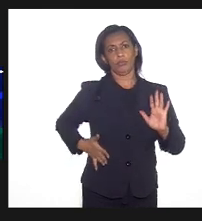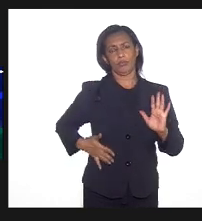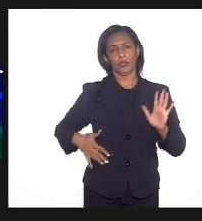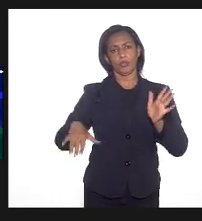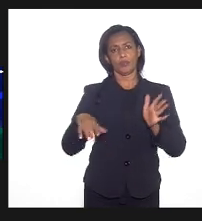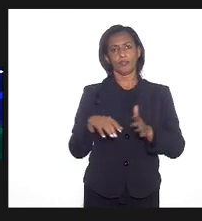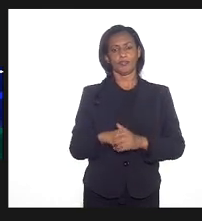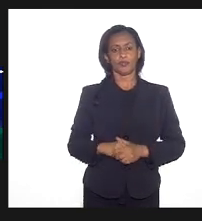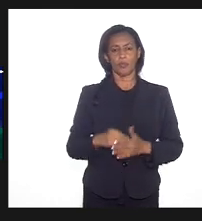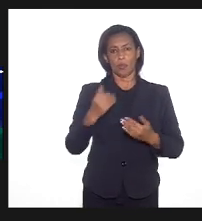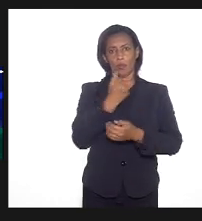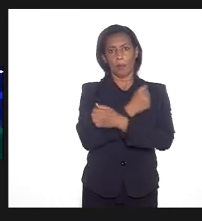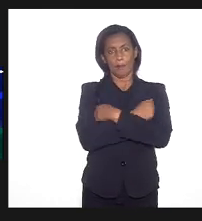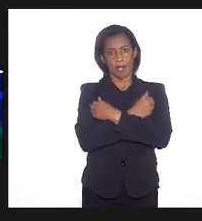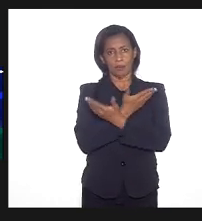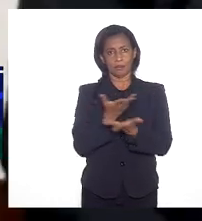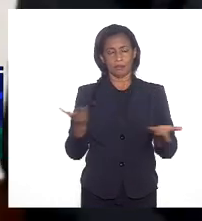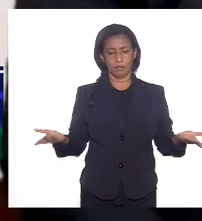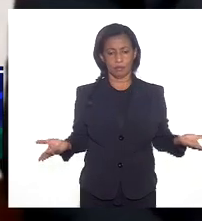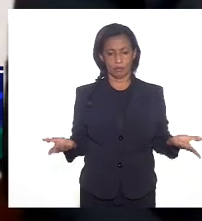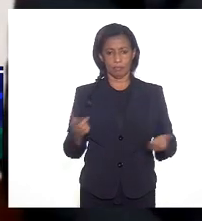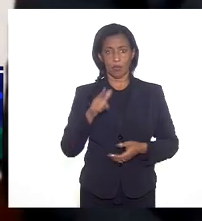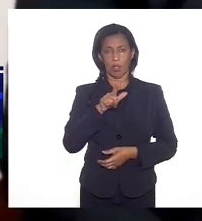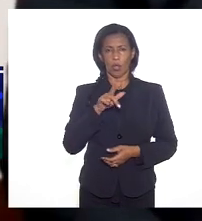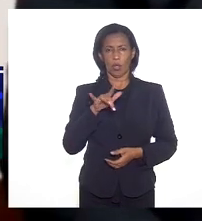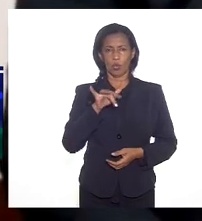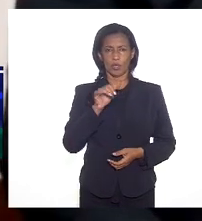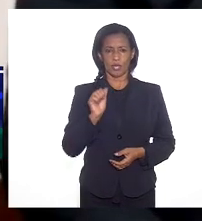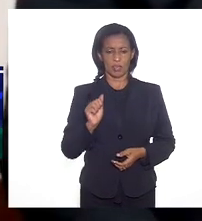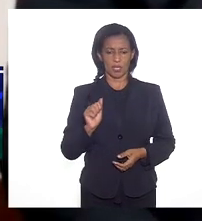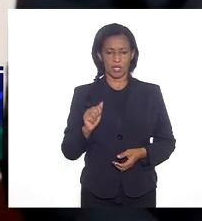todos os companheiros. Um abraço. Deputada Lucinha, por favor.